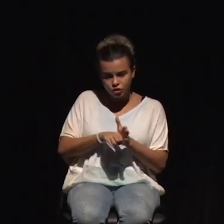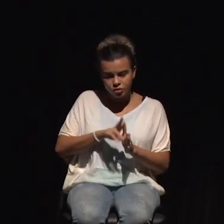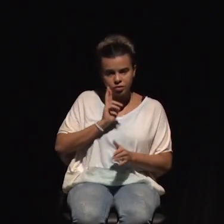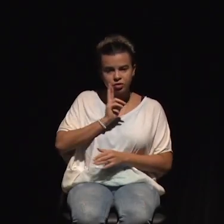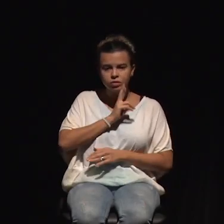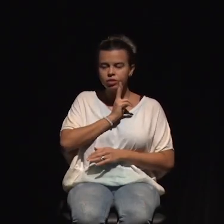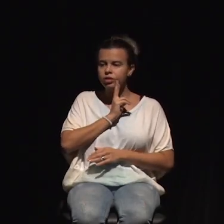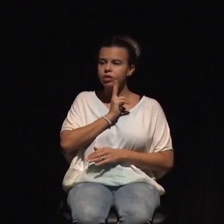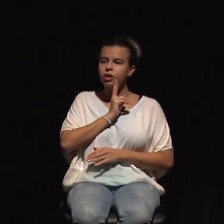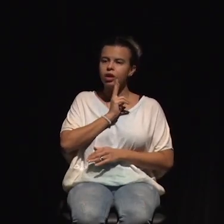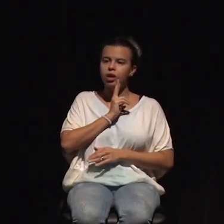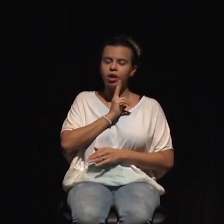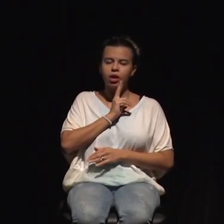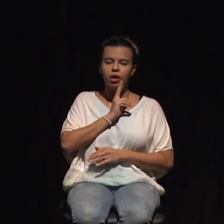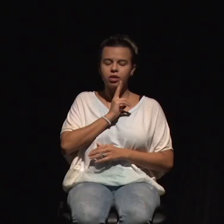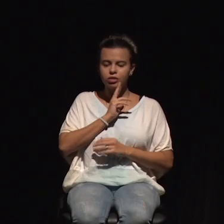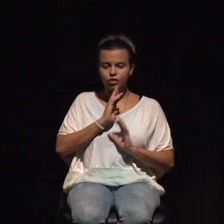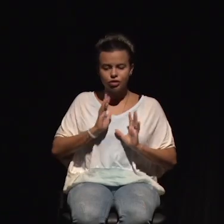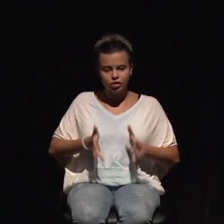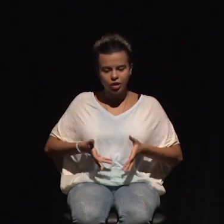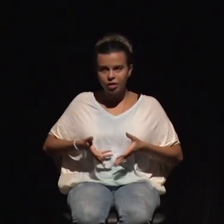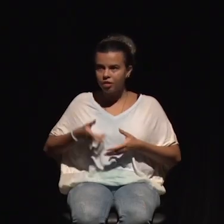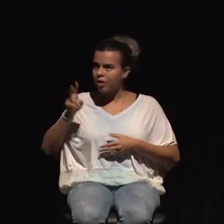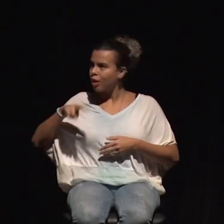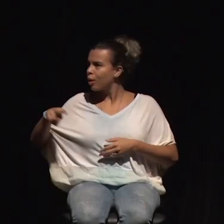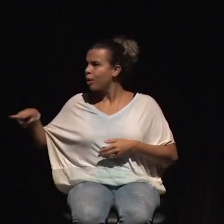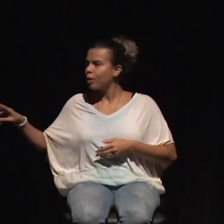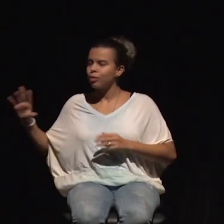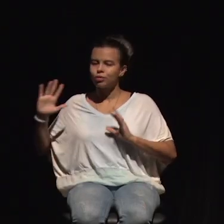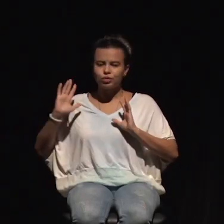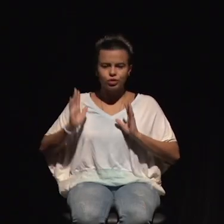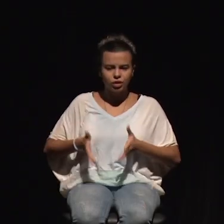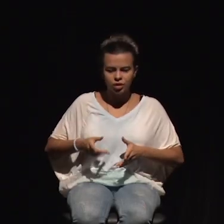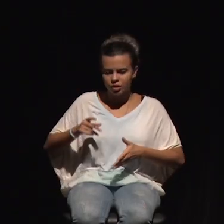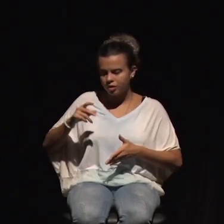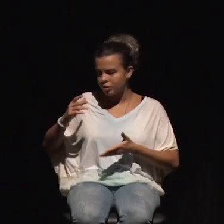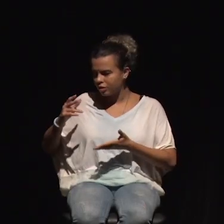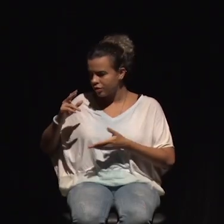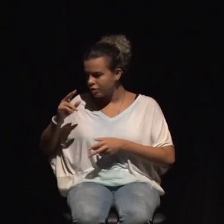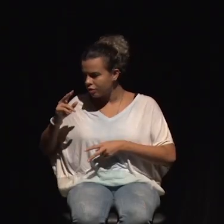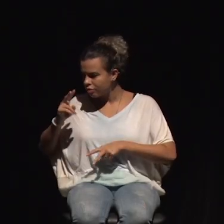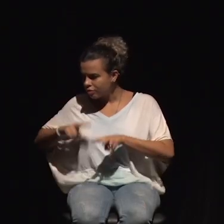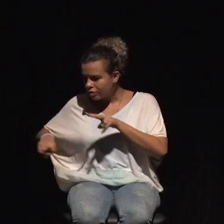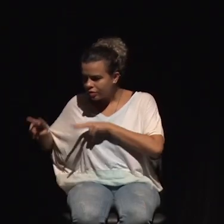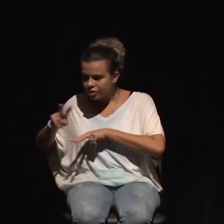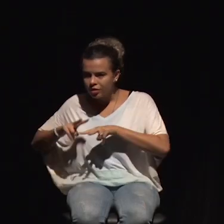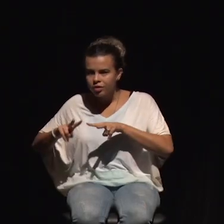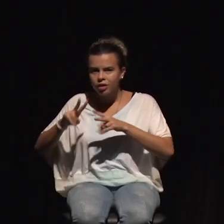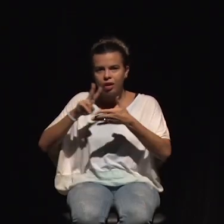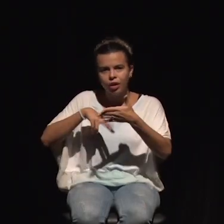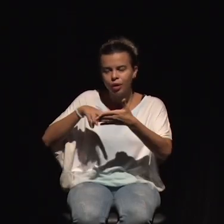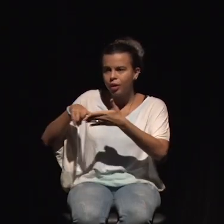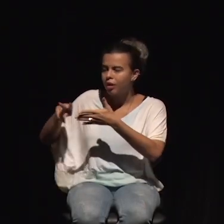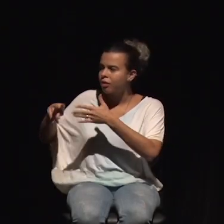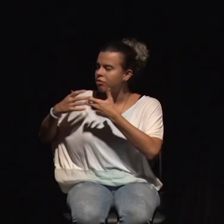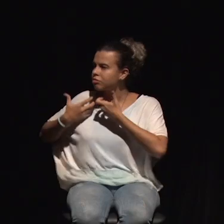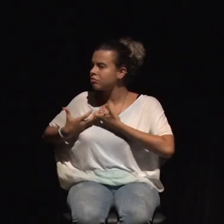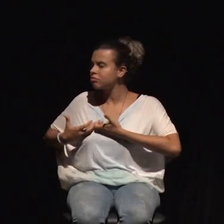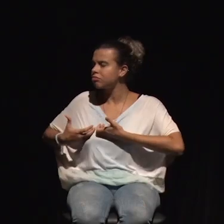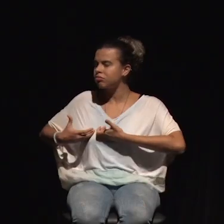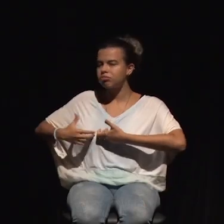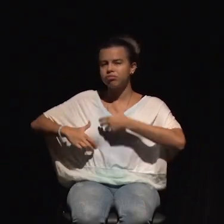ela já deu tudo que ela é pra dar já leu tudo que tinha pra ler e já viu tudo que tinha pra ver lá tá no estado de